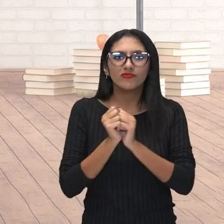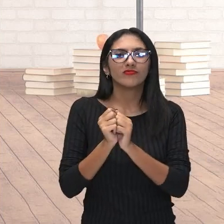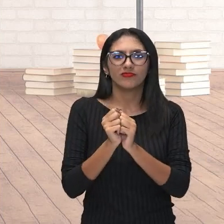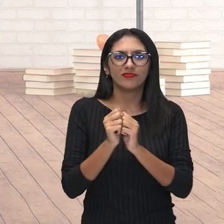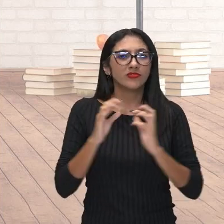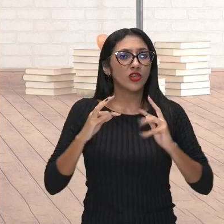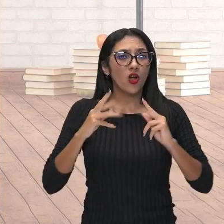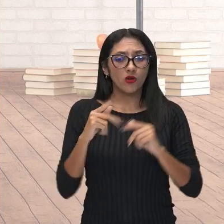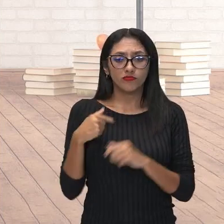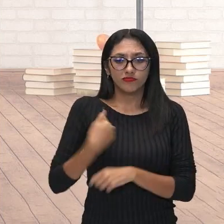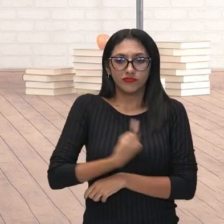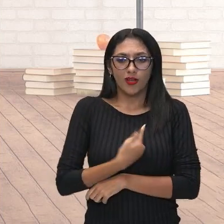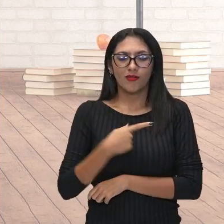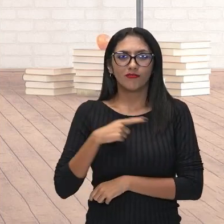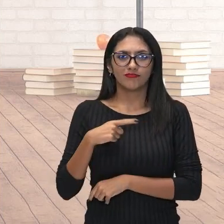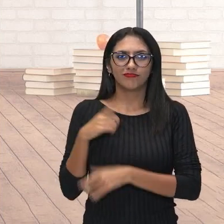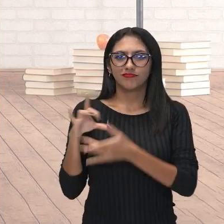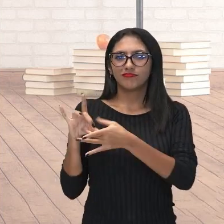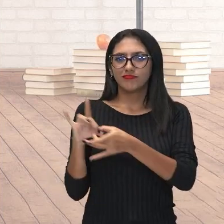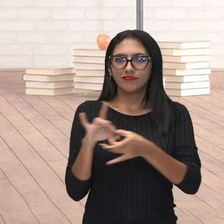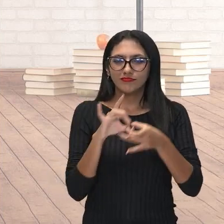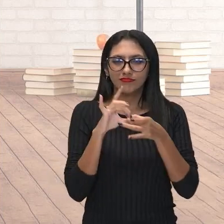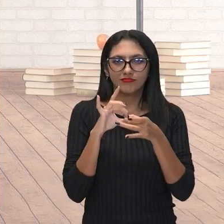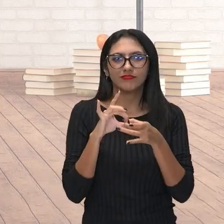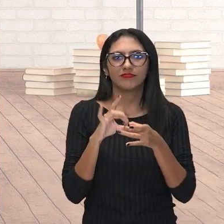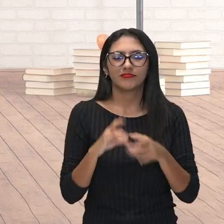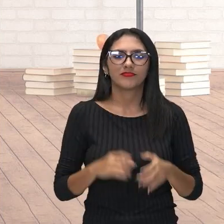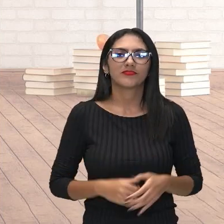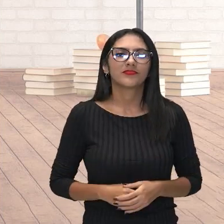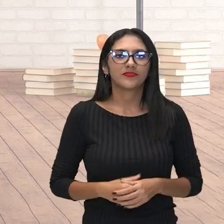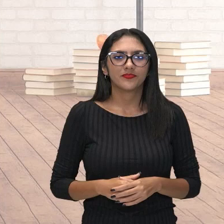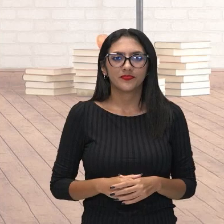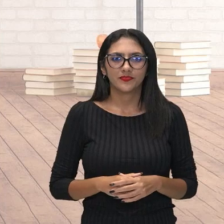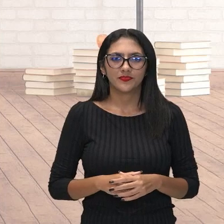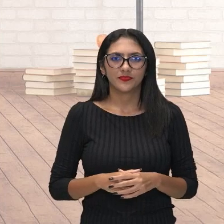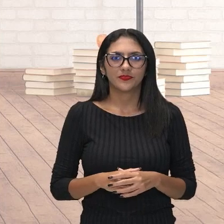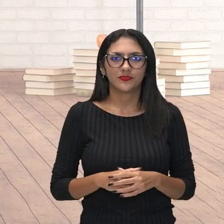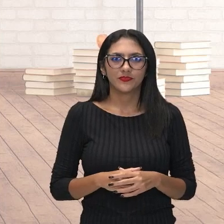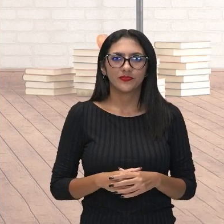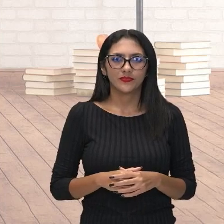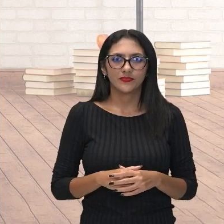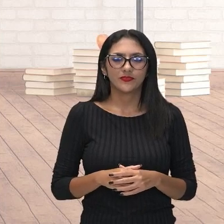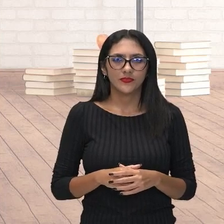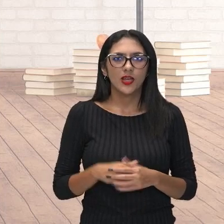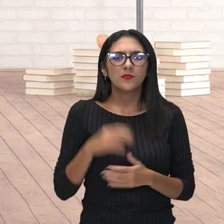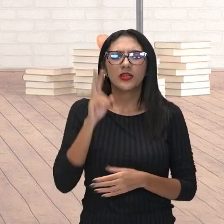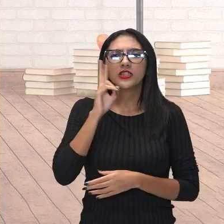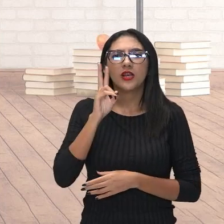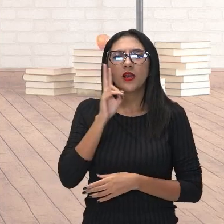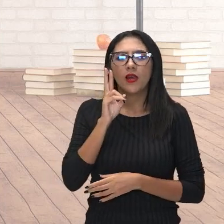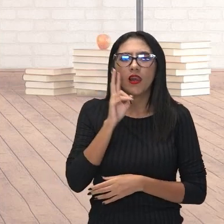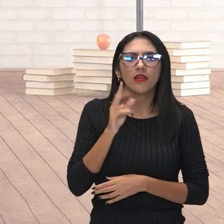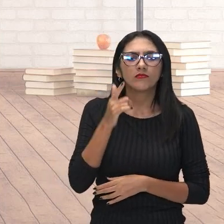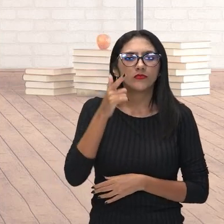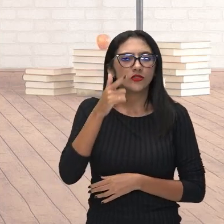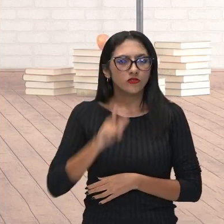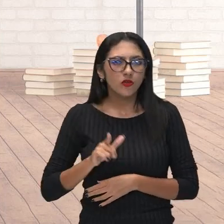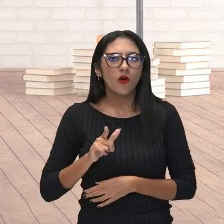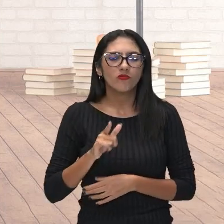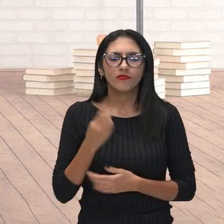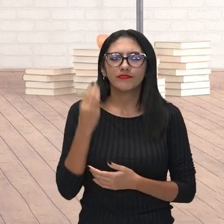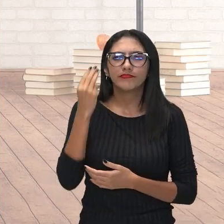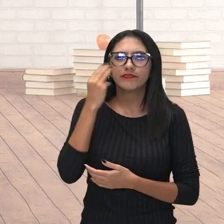interligado, não é verdade? Então, é quando a gente começa, é para a gente reforçar, na verdade, o nosso pensamento